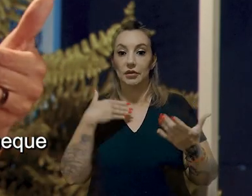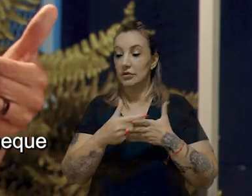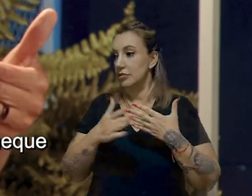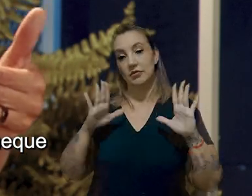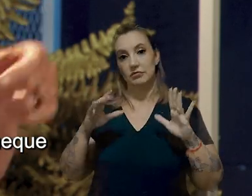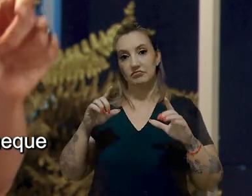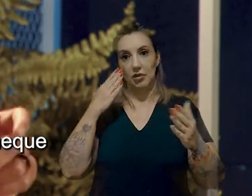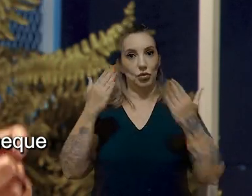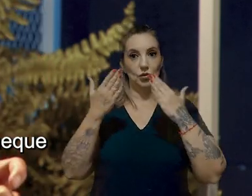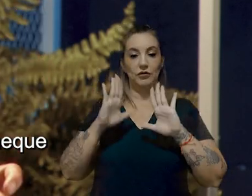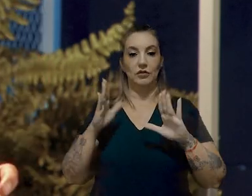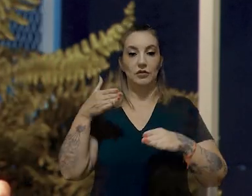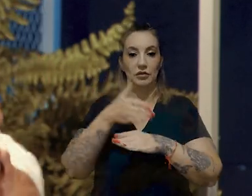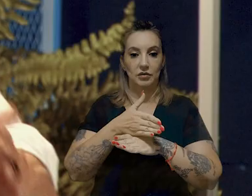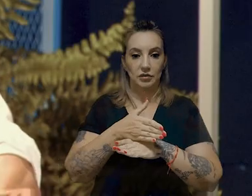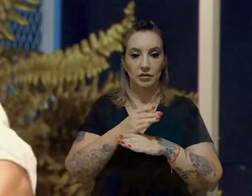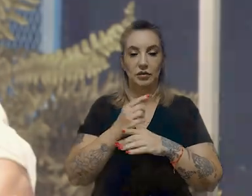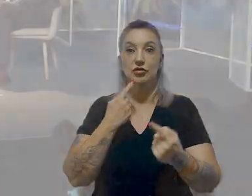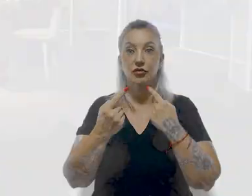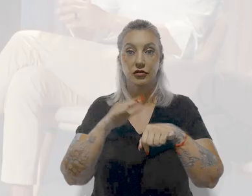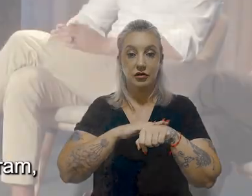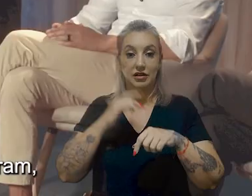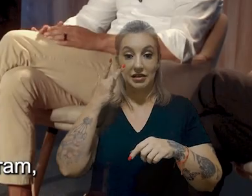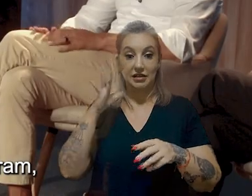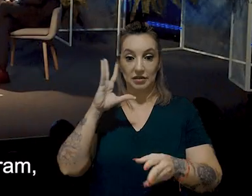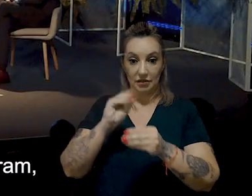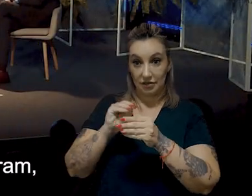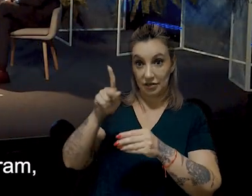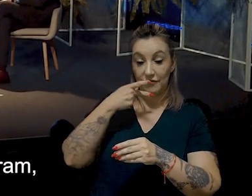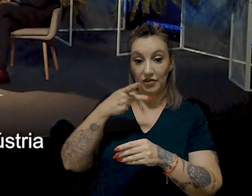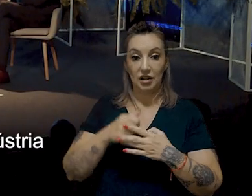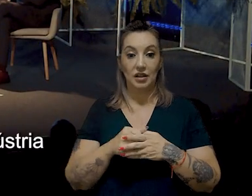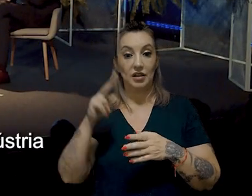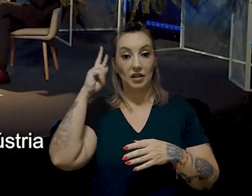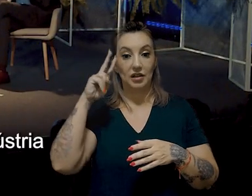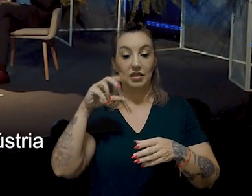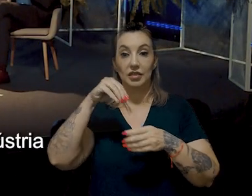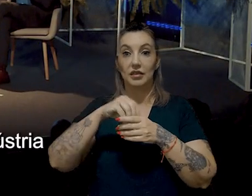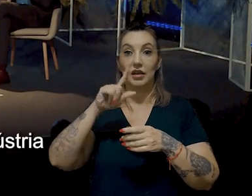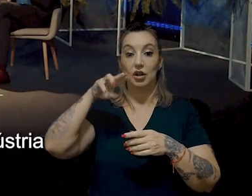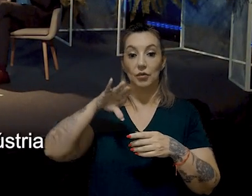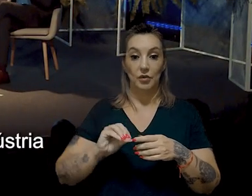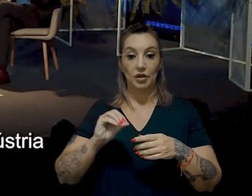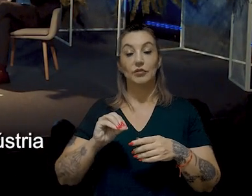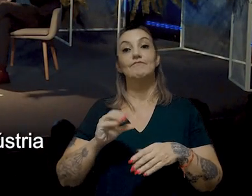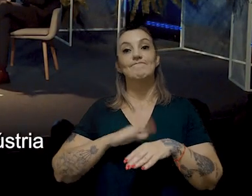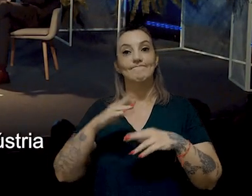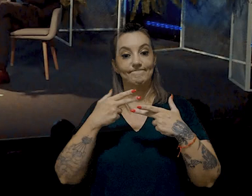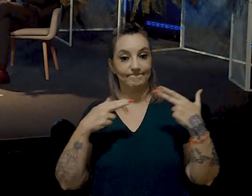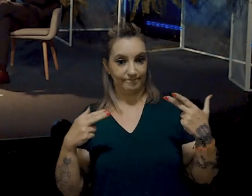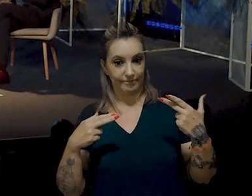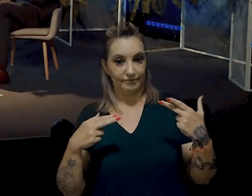não dá para colocar em cheque quando isso entra acho que ação fica fácil Se eu puder complementar o que eles falaram quer dizer lembrar que na indústria do Alumínio tem um um fator ainda